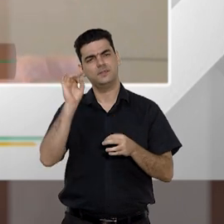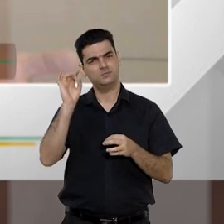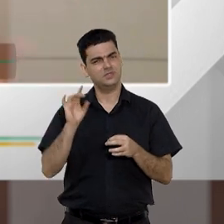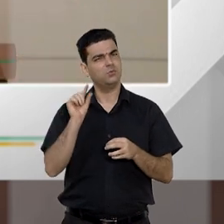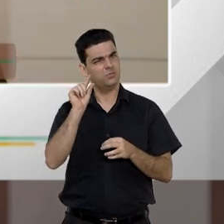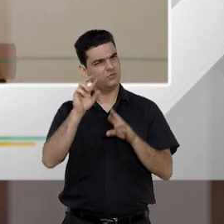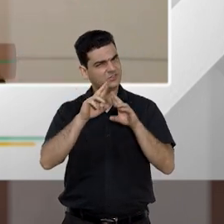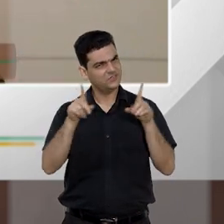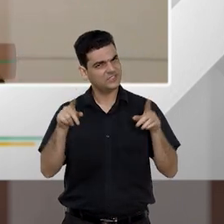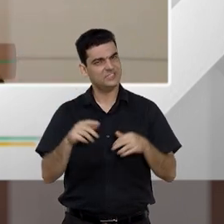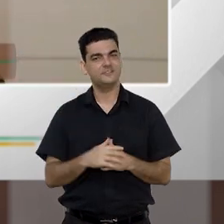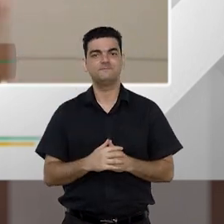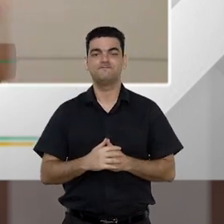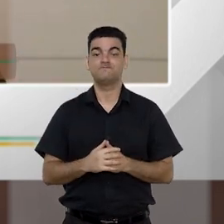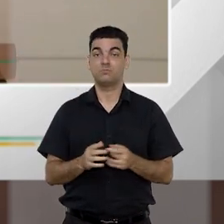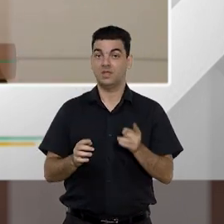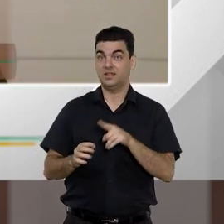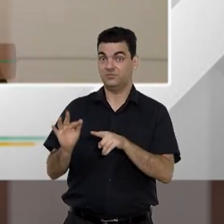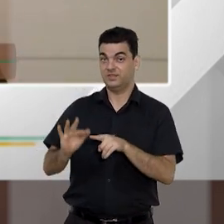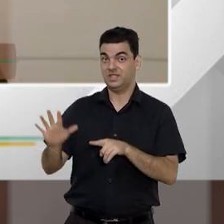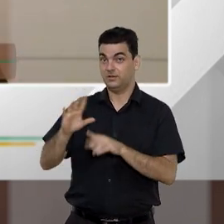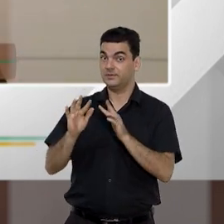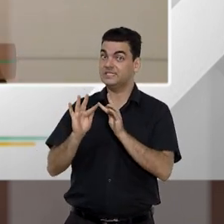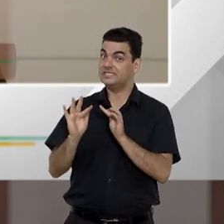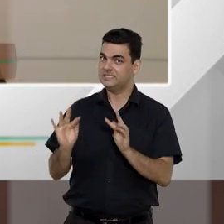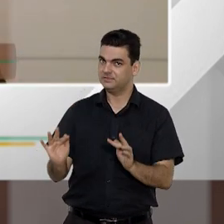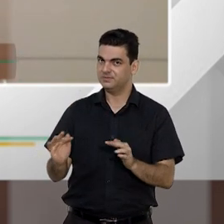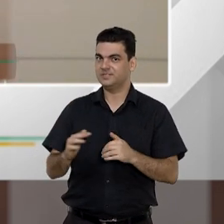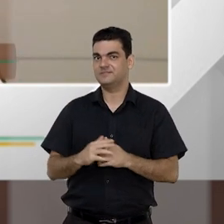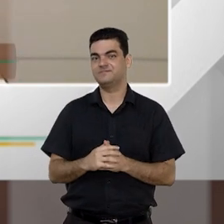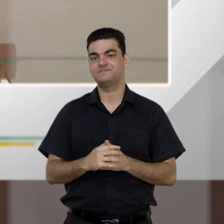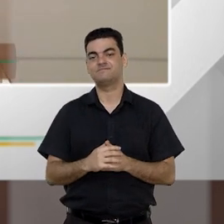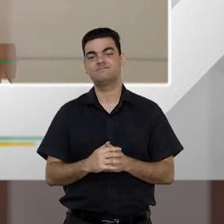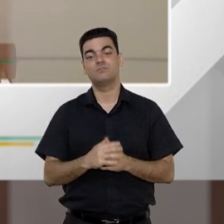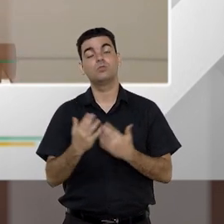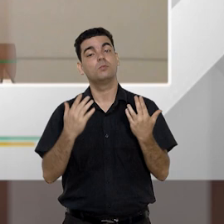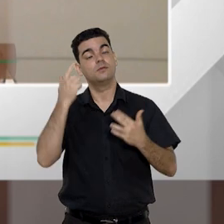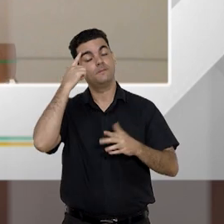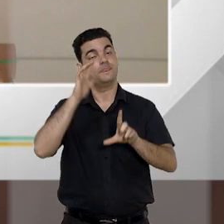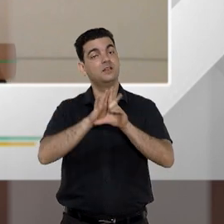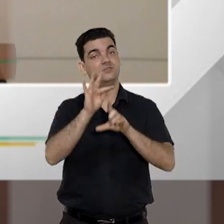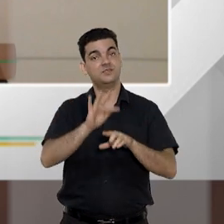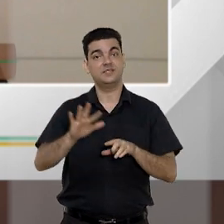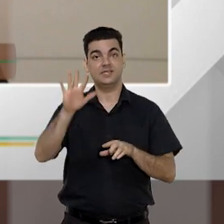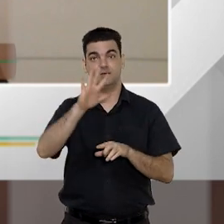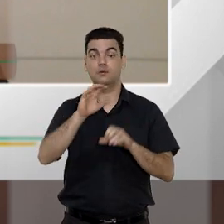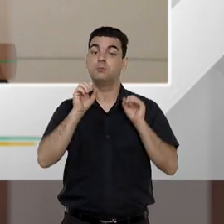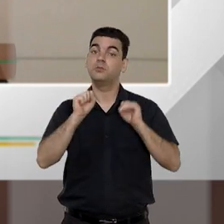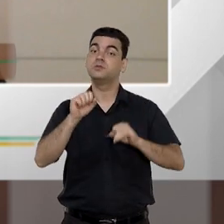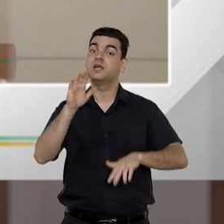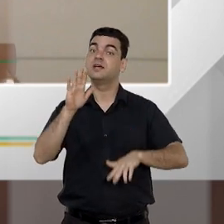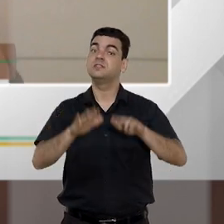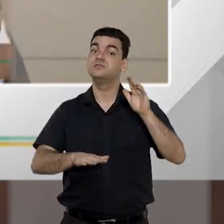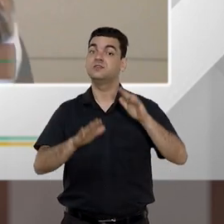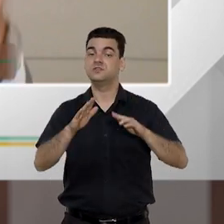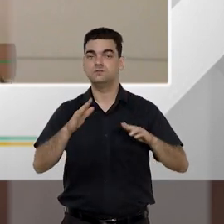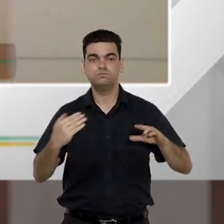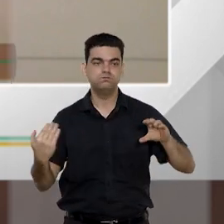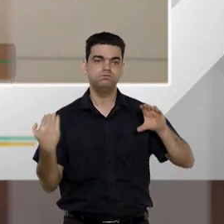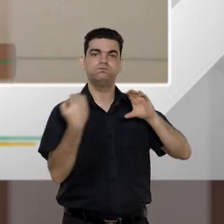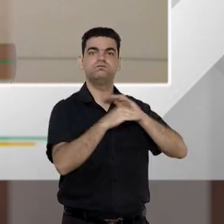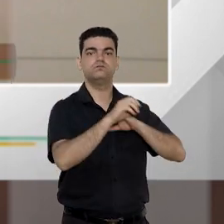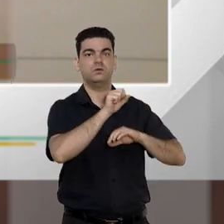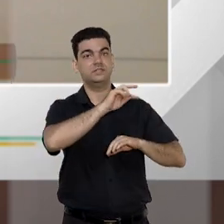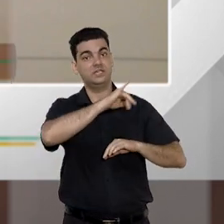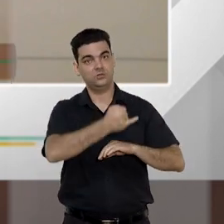pouquinho diferente. No juizado federal é mais simples. Esse incidente de uniformização de interpretação de lei federal pode